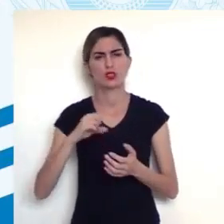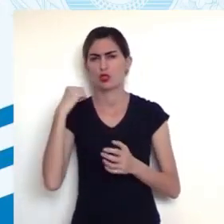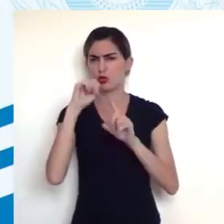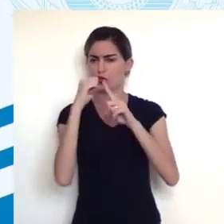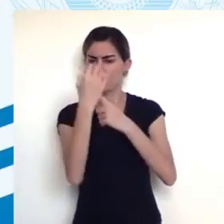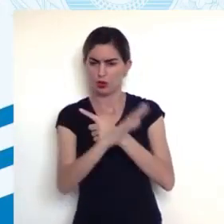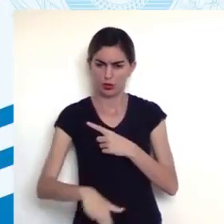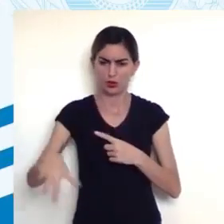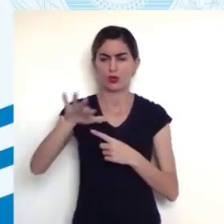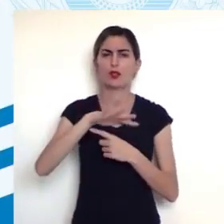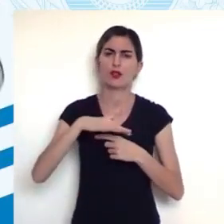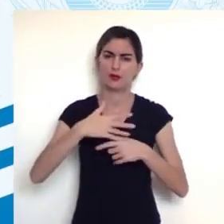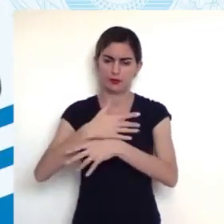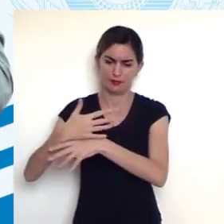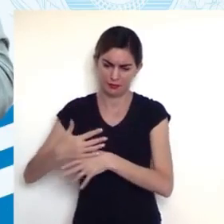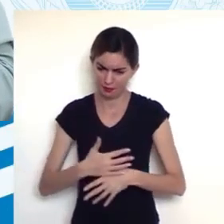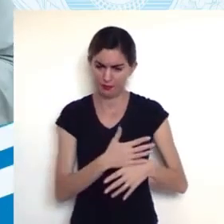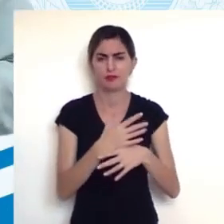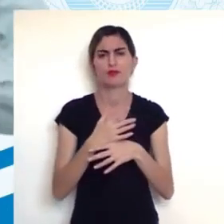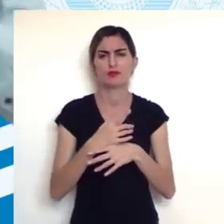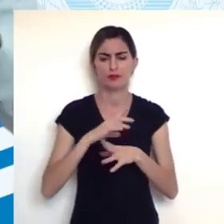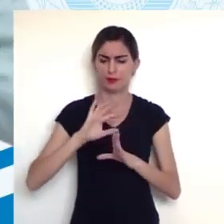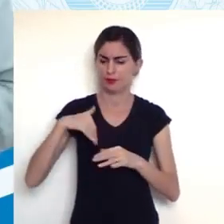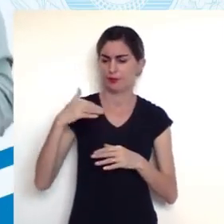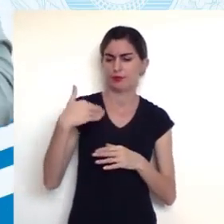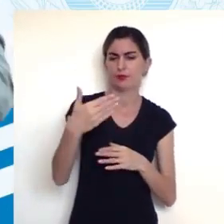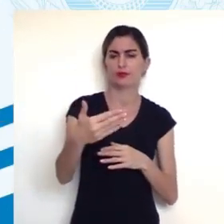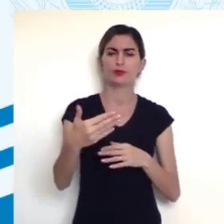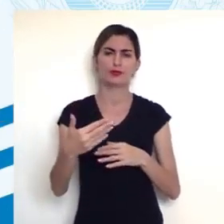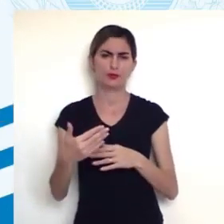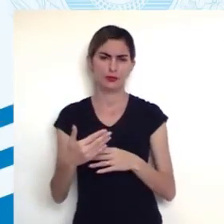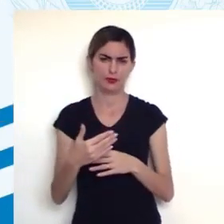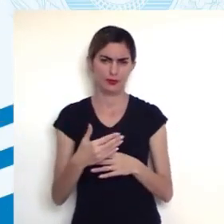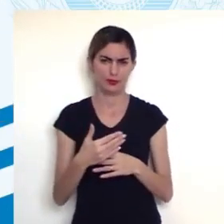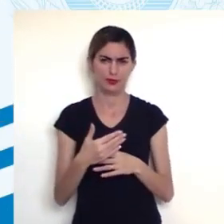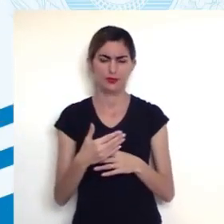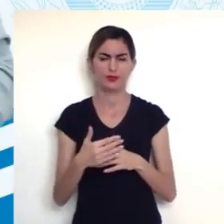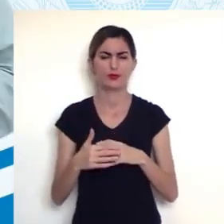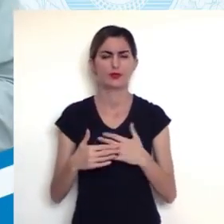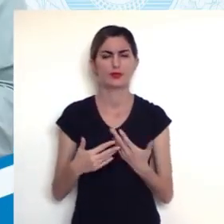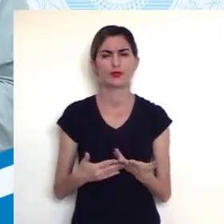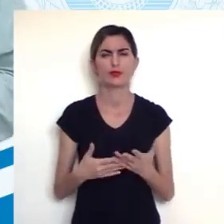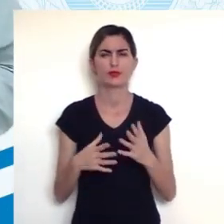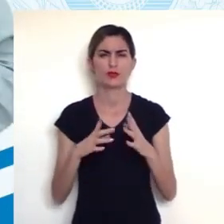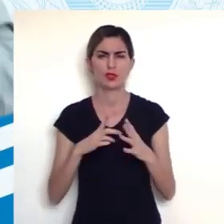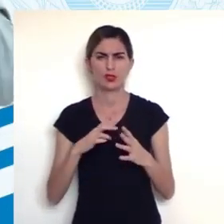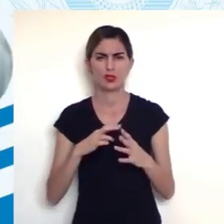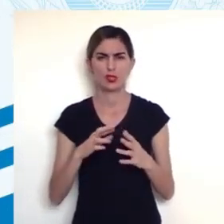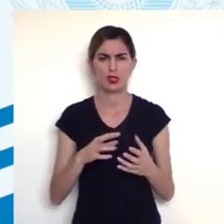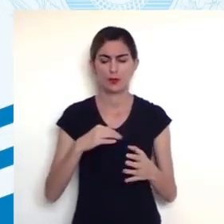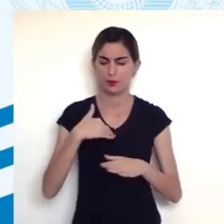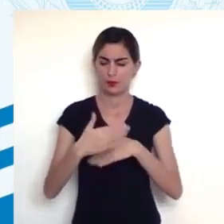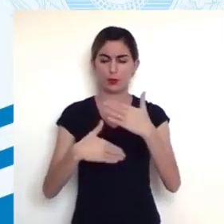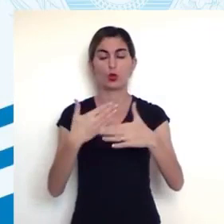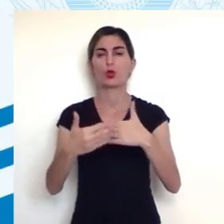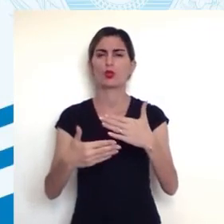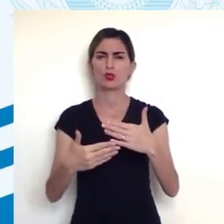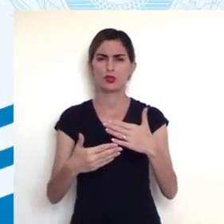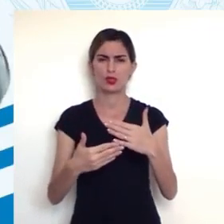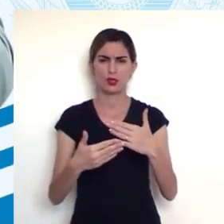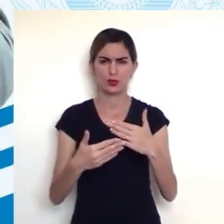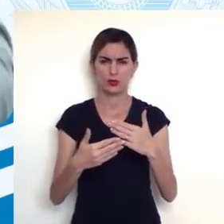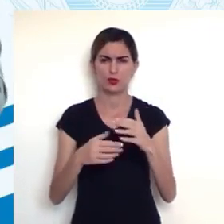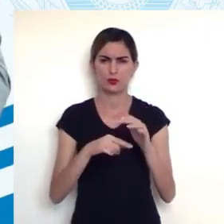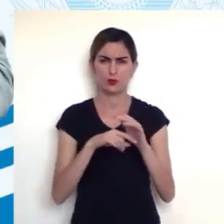movimentos sociais urbanos, né? Decorrentes, pessoal, sobretudo, do recente processo